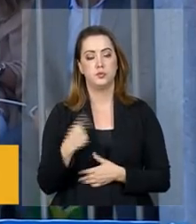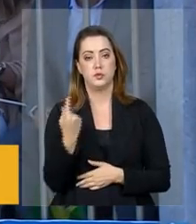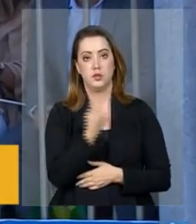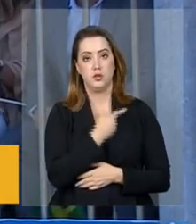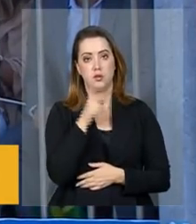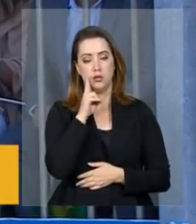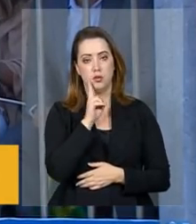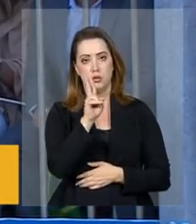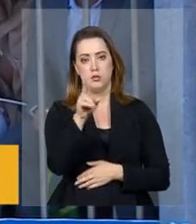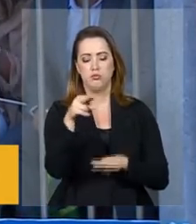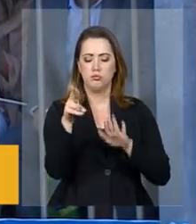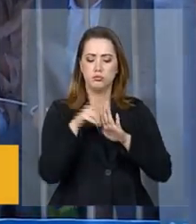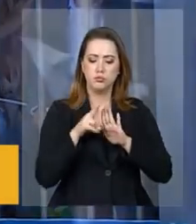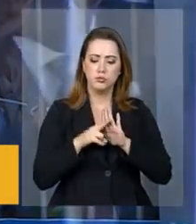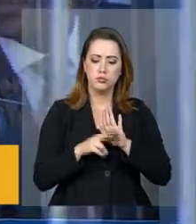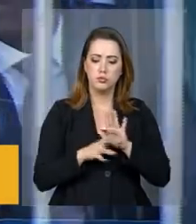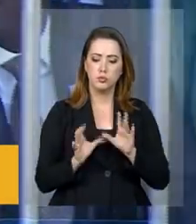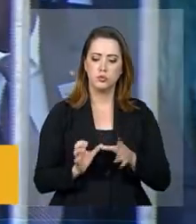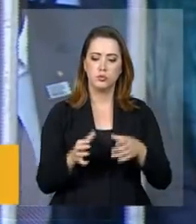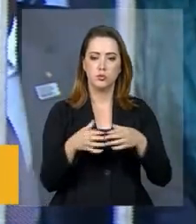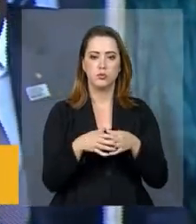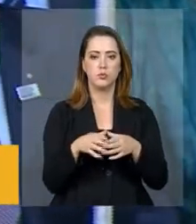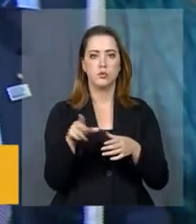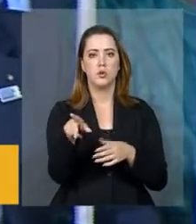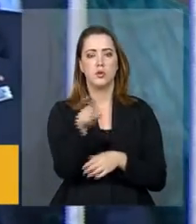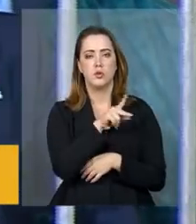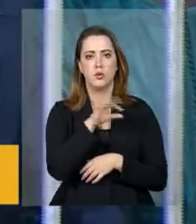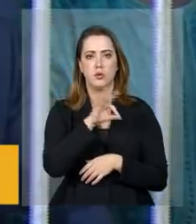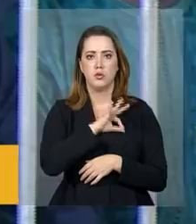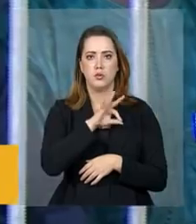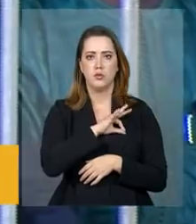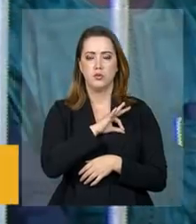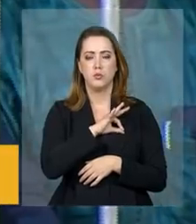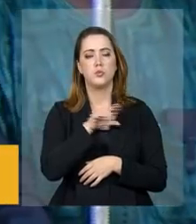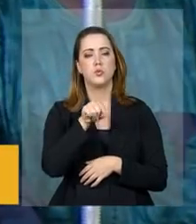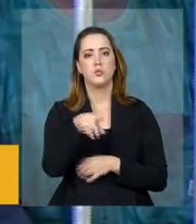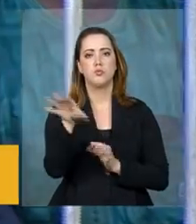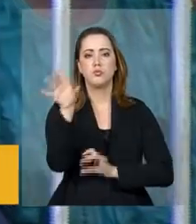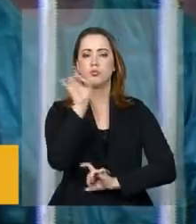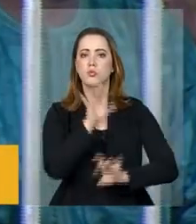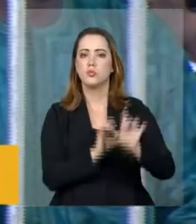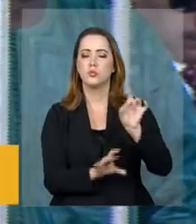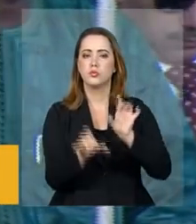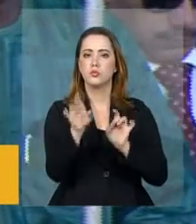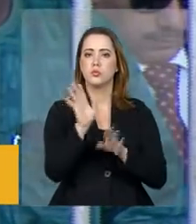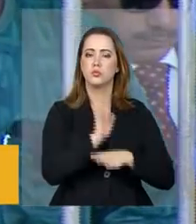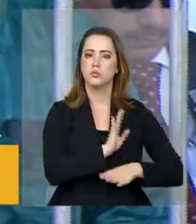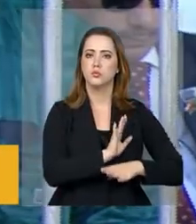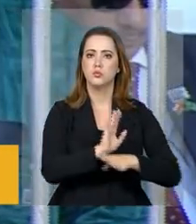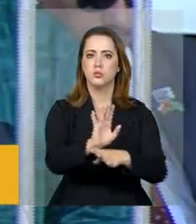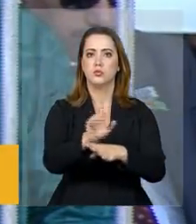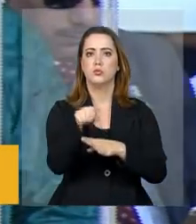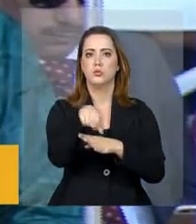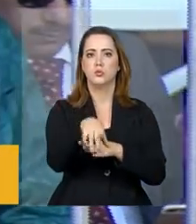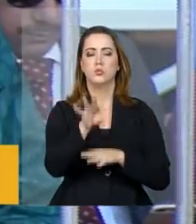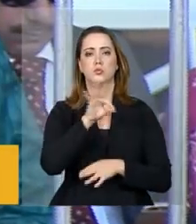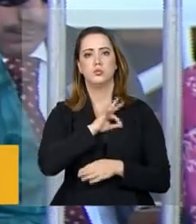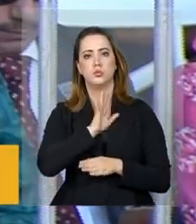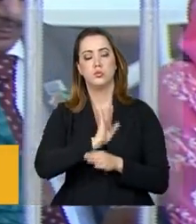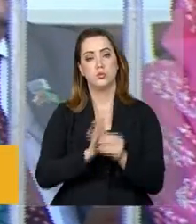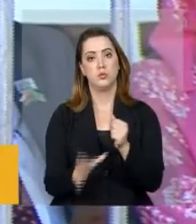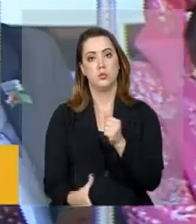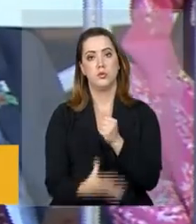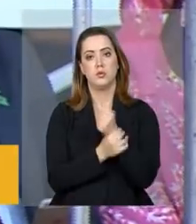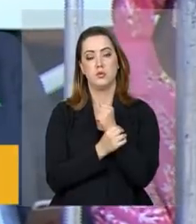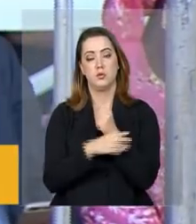um regimento de polícia montada, que com a missão específica de apoiar a guarda e a segurança, né, do